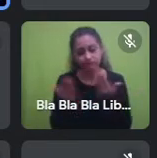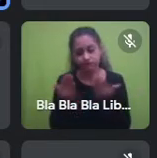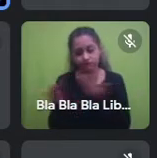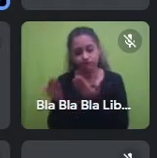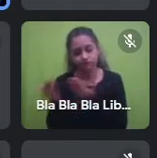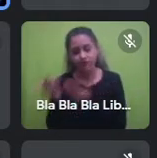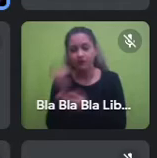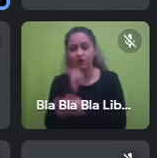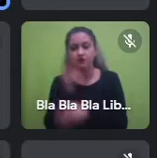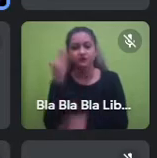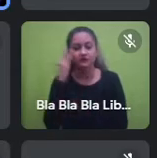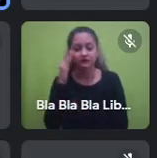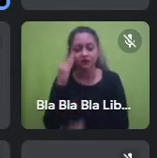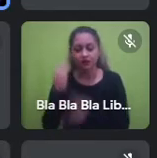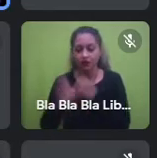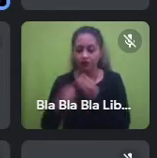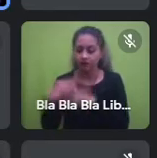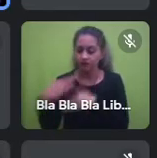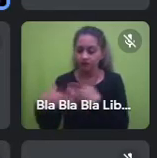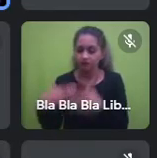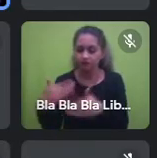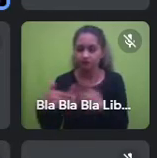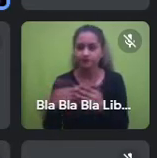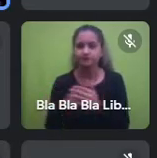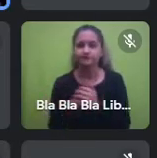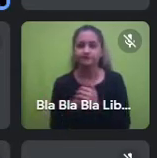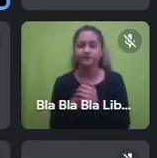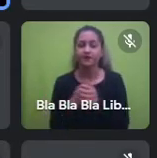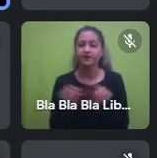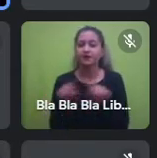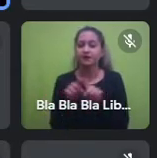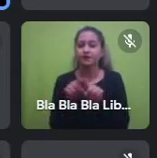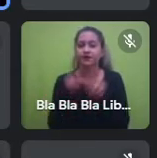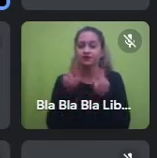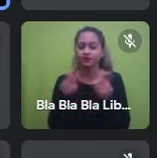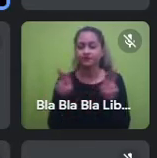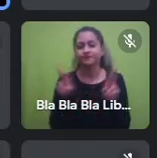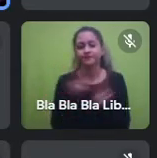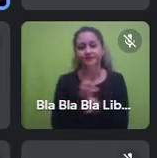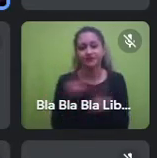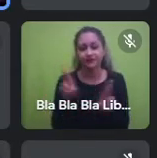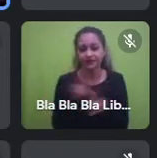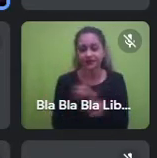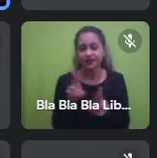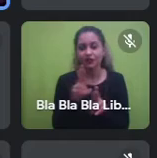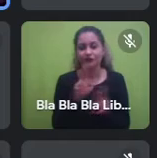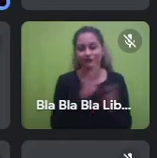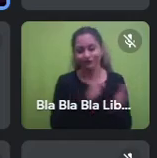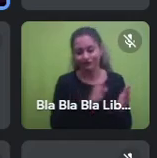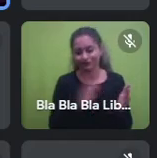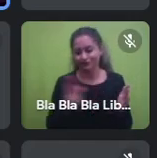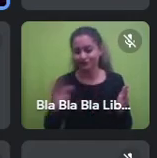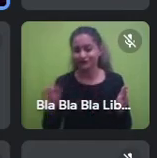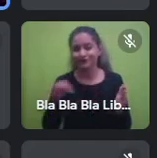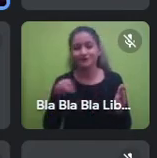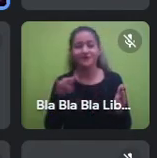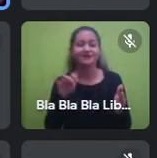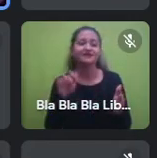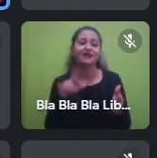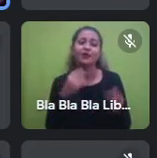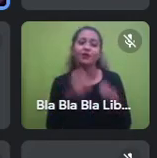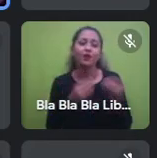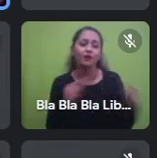que está a biotransformação a nível hepático, a nível renal, e correlacionar com essas concentrações de metais, gente. Porque